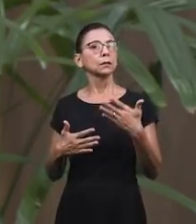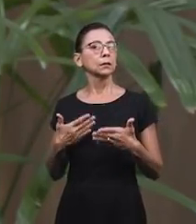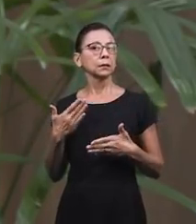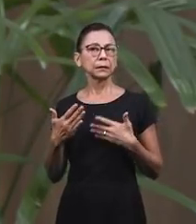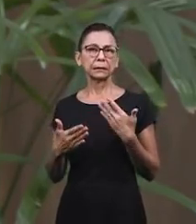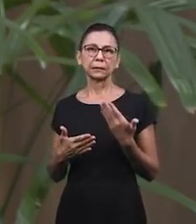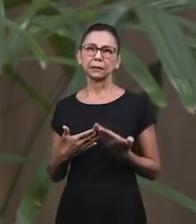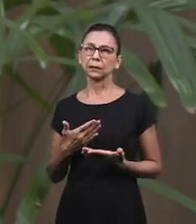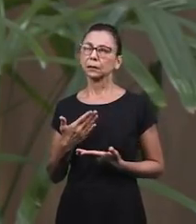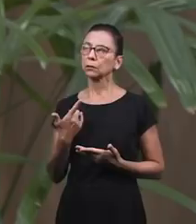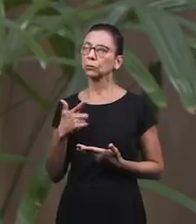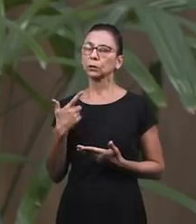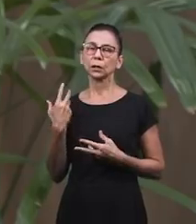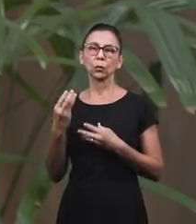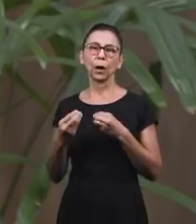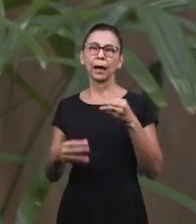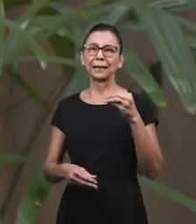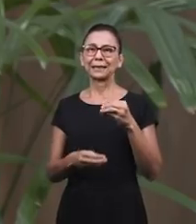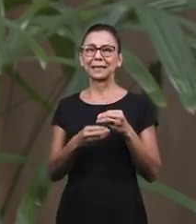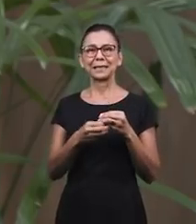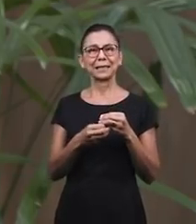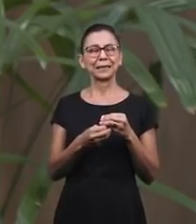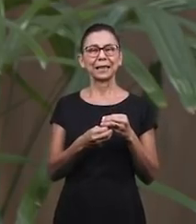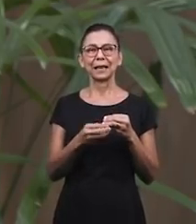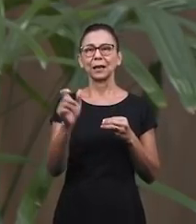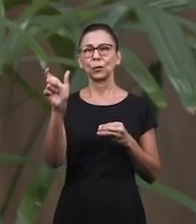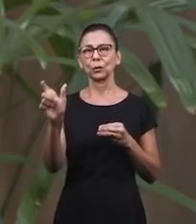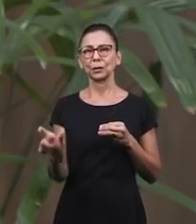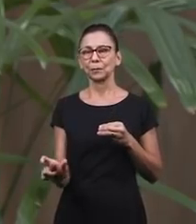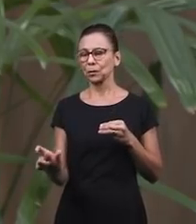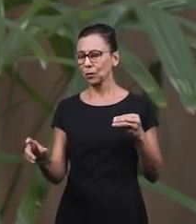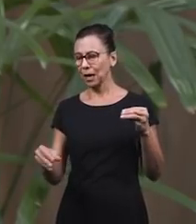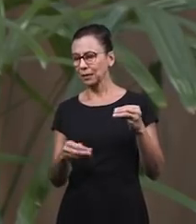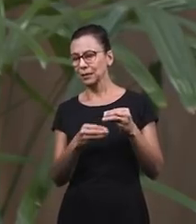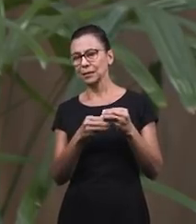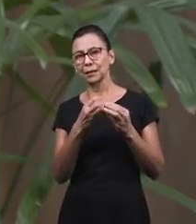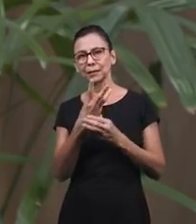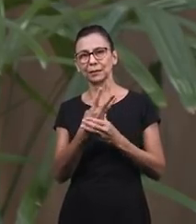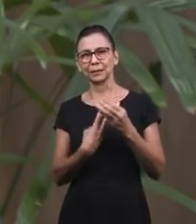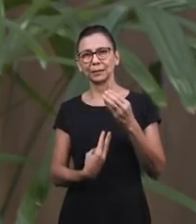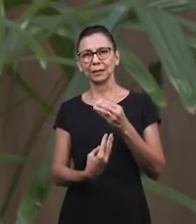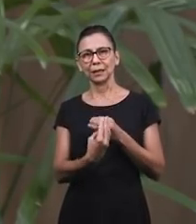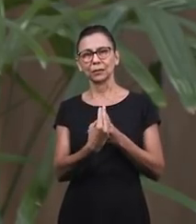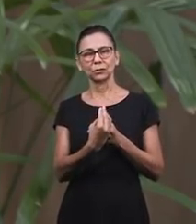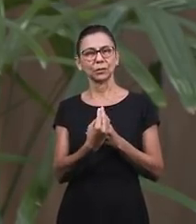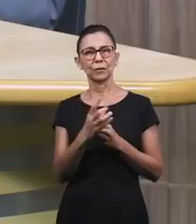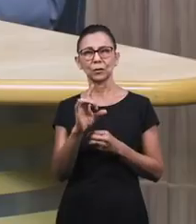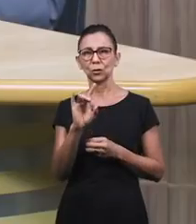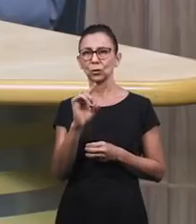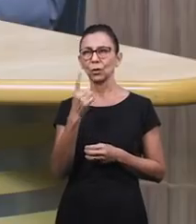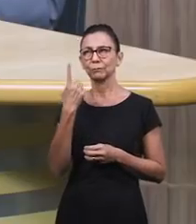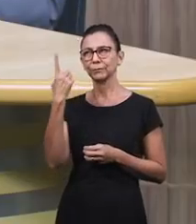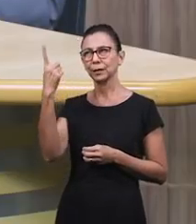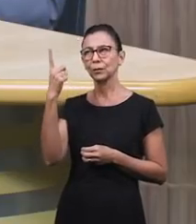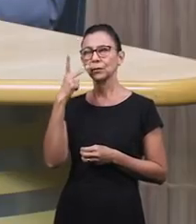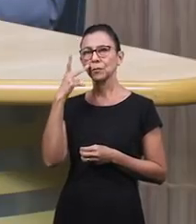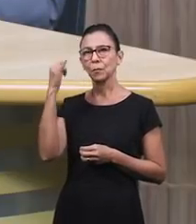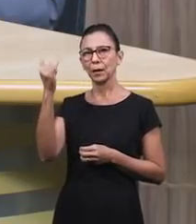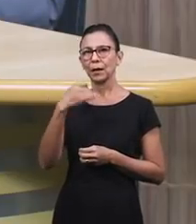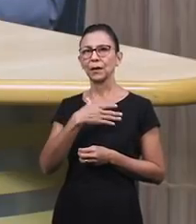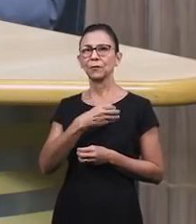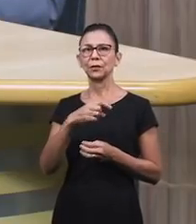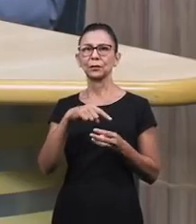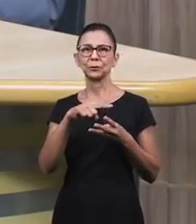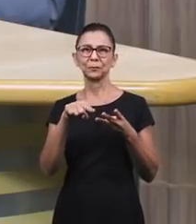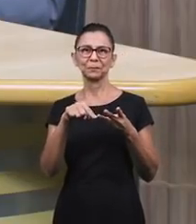tem como você colocar mais uma pessoa para incluir nessa Trindade maravilhosa que é o Senhor. Amém, glória a